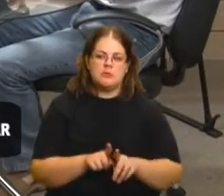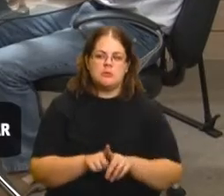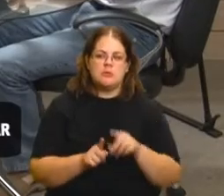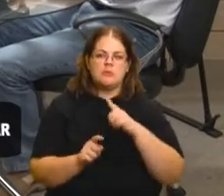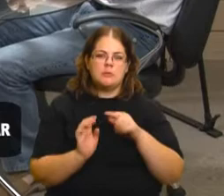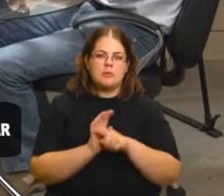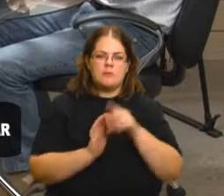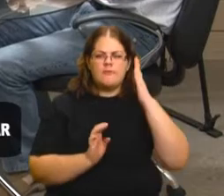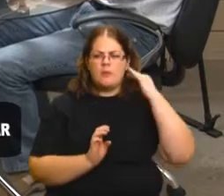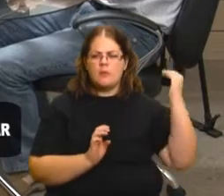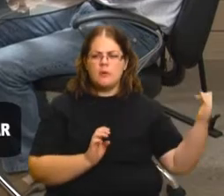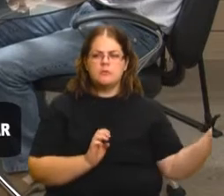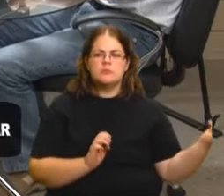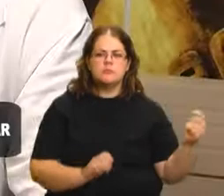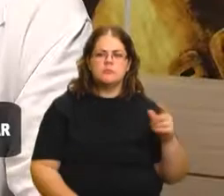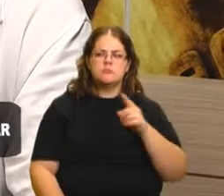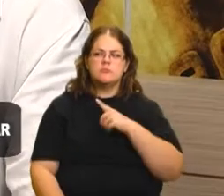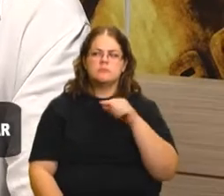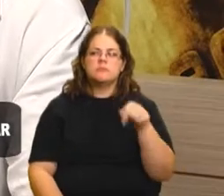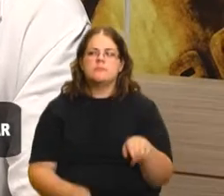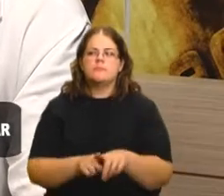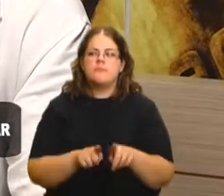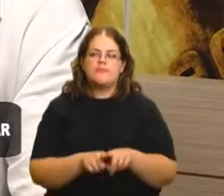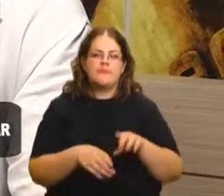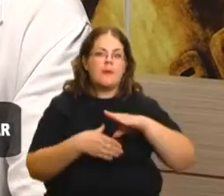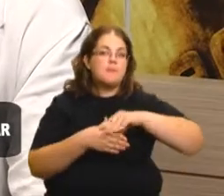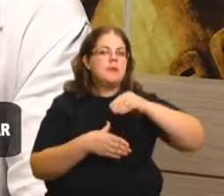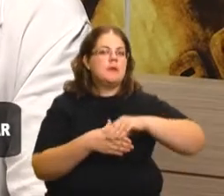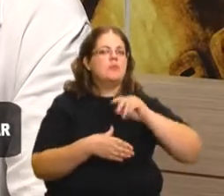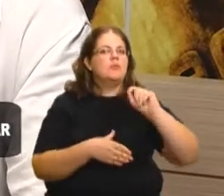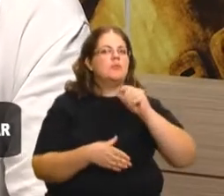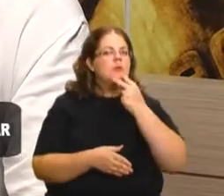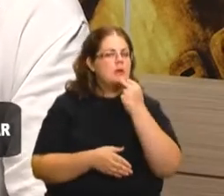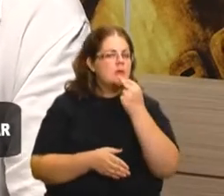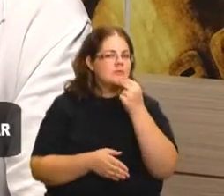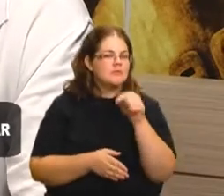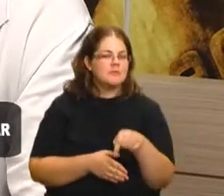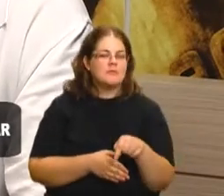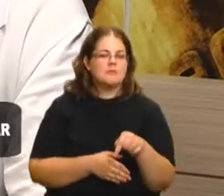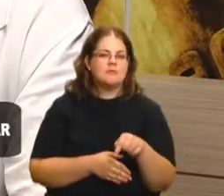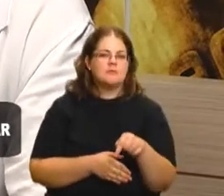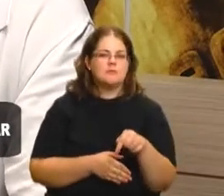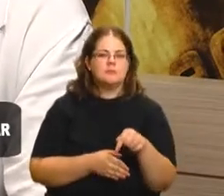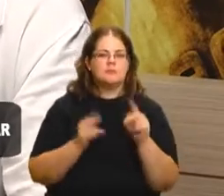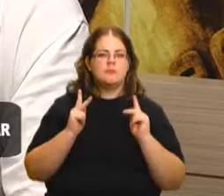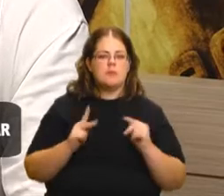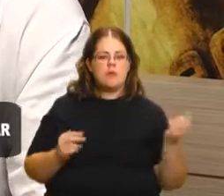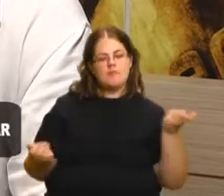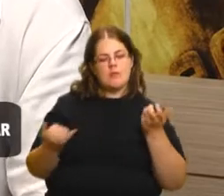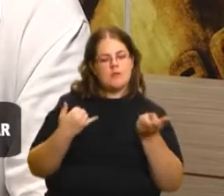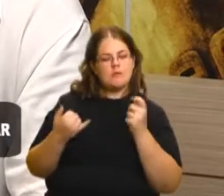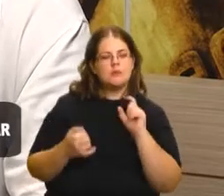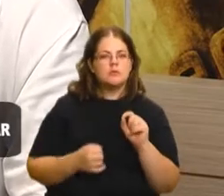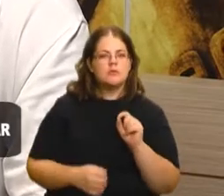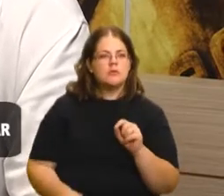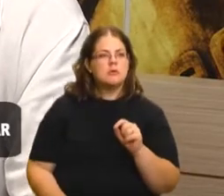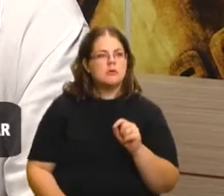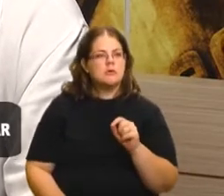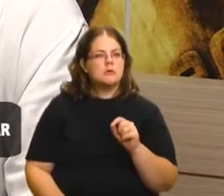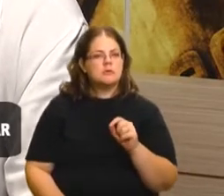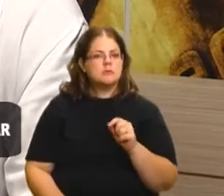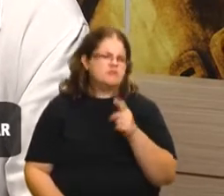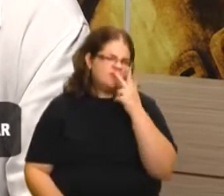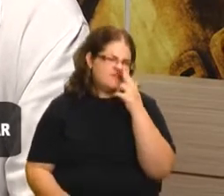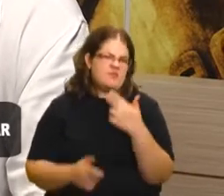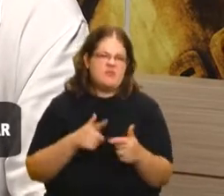economista, famoso político brasileiro que tinha um apelido em inglês, né? Ele era chamado pelos... E parece até que